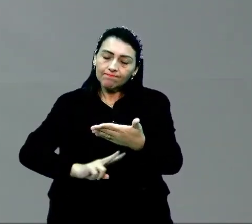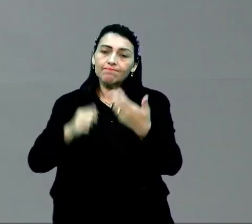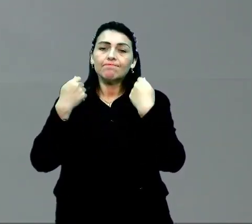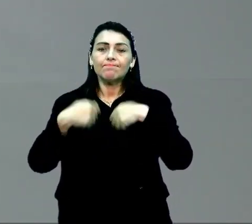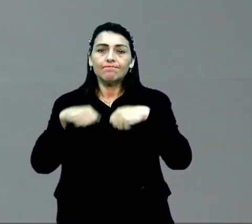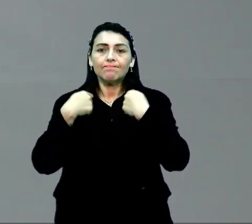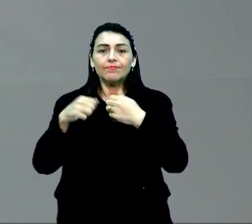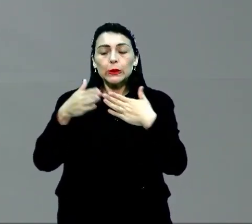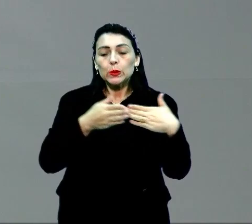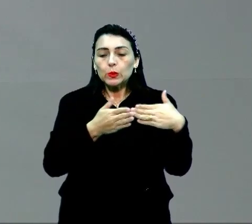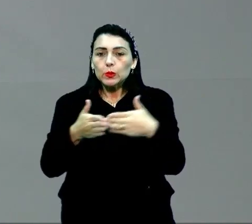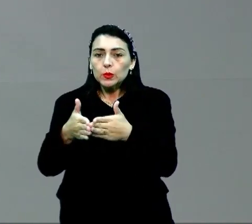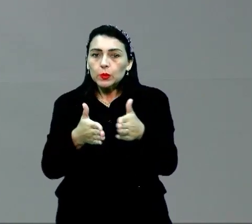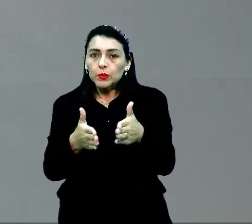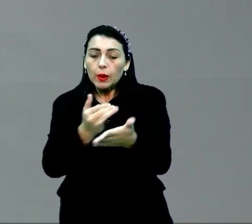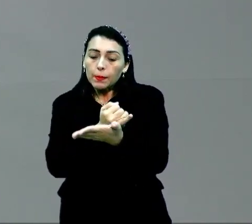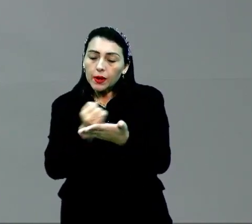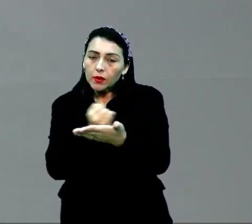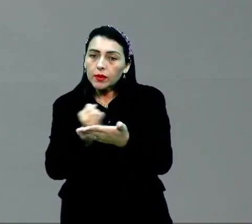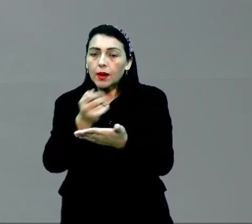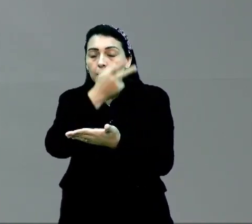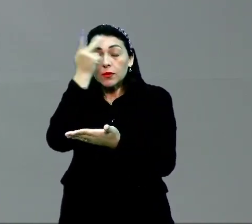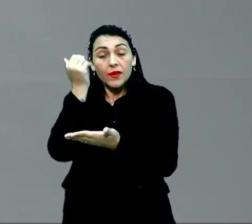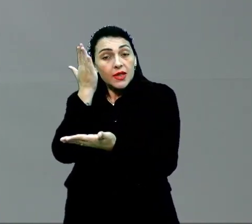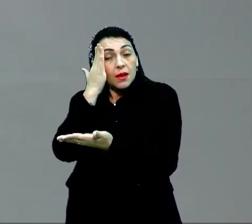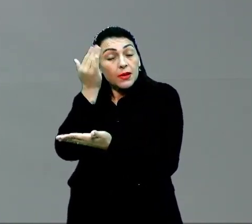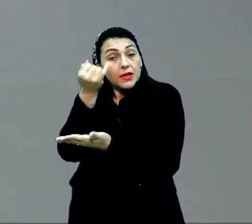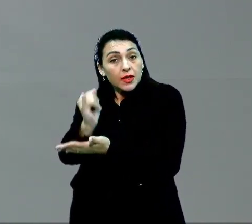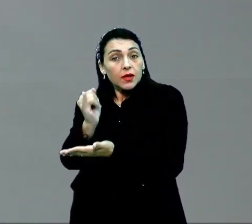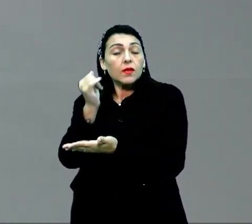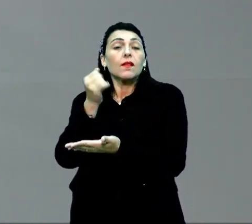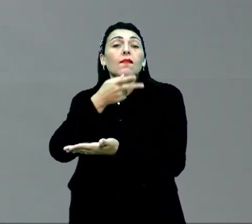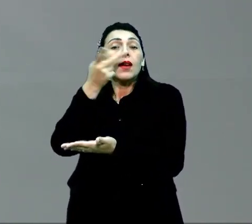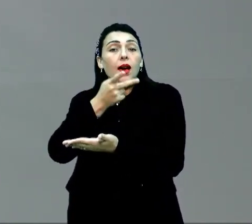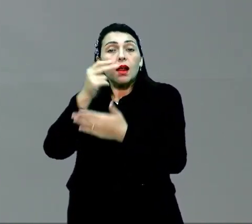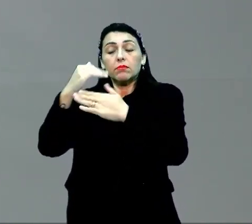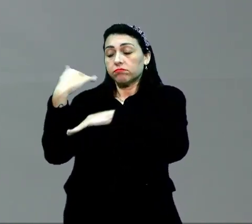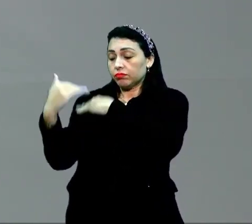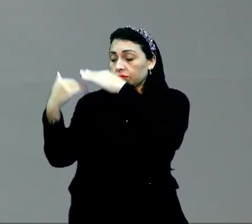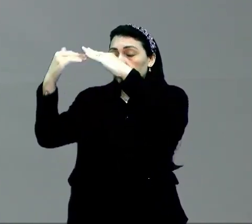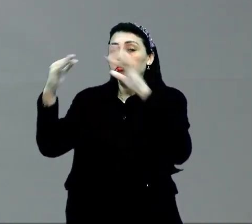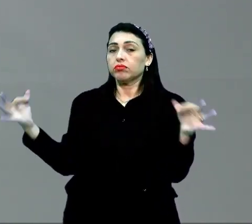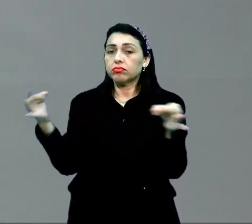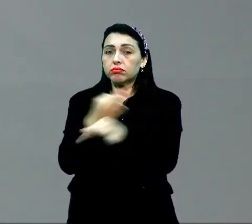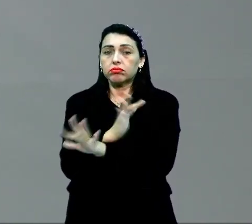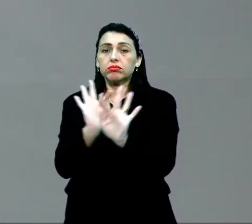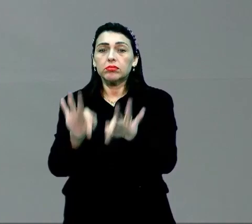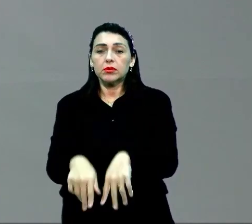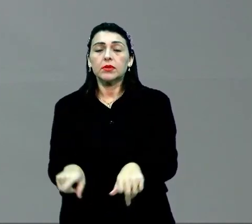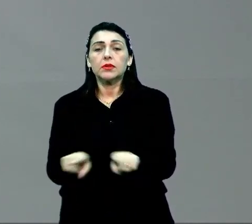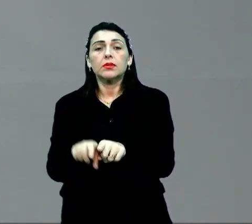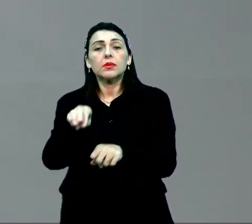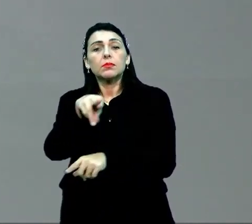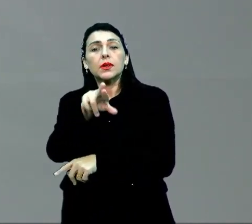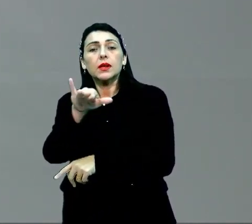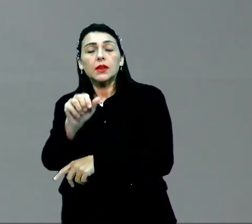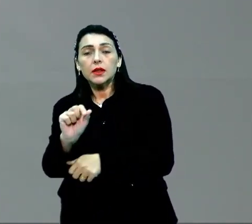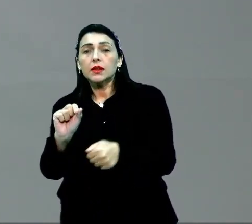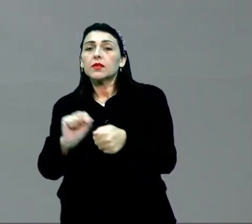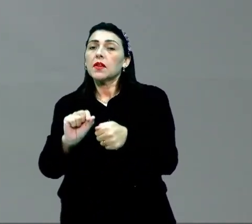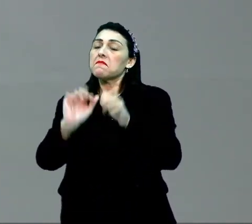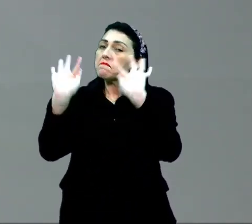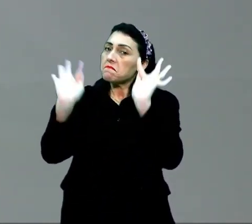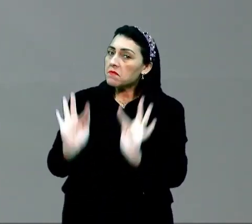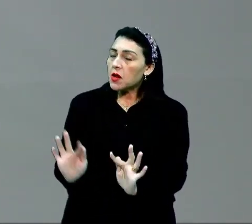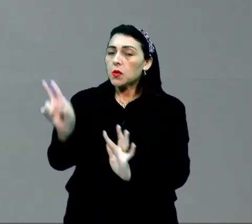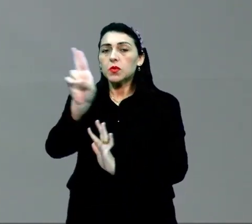na introdução. É pela introdução que a pessoa vai saber o que você vai falar no desenvolvimento e na conclusão. A Maria Fernanda ela foi muito